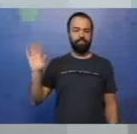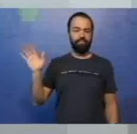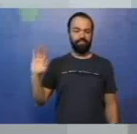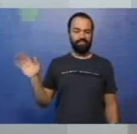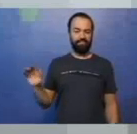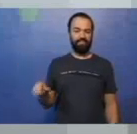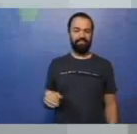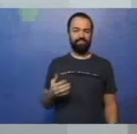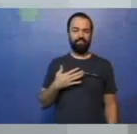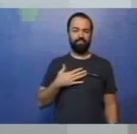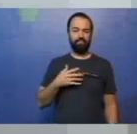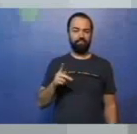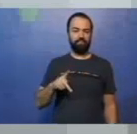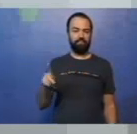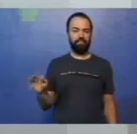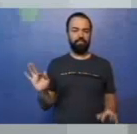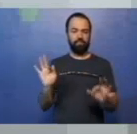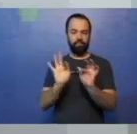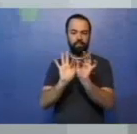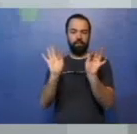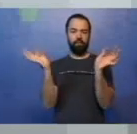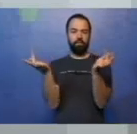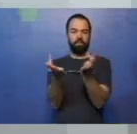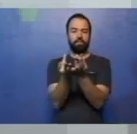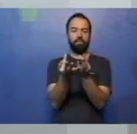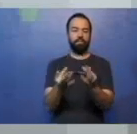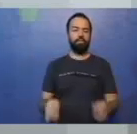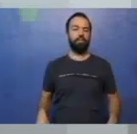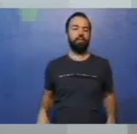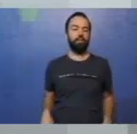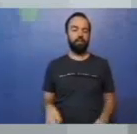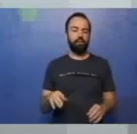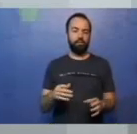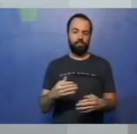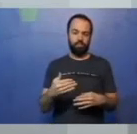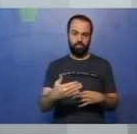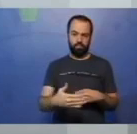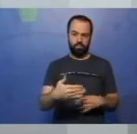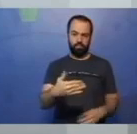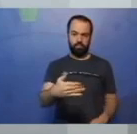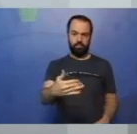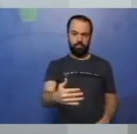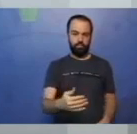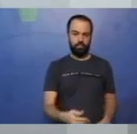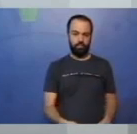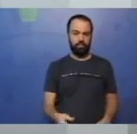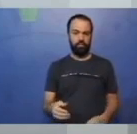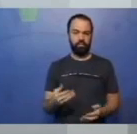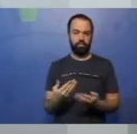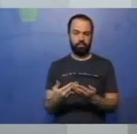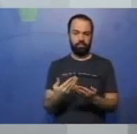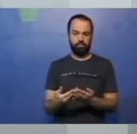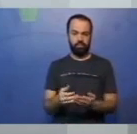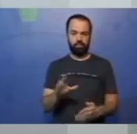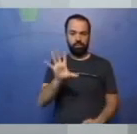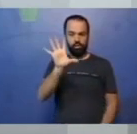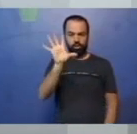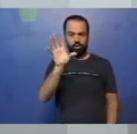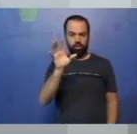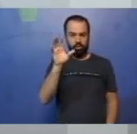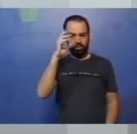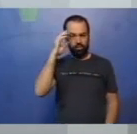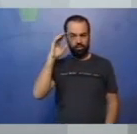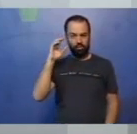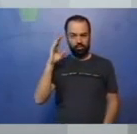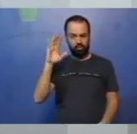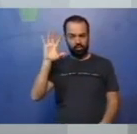Olá pessoal, meu nome é Anderson, sou professor de Geografia. Nós vamos dar continuidade aí ao estudo do continente africano,